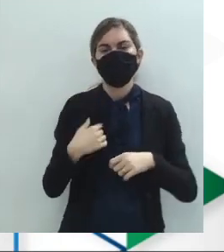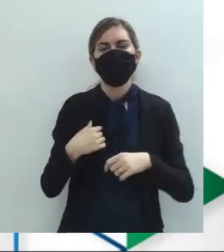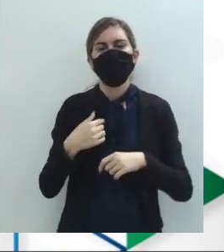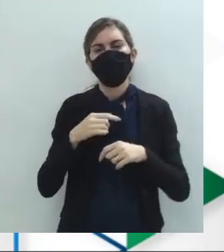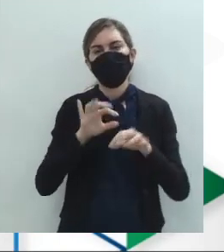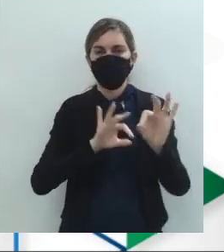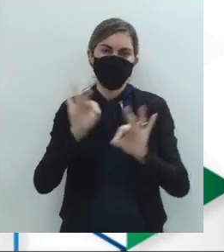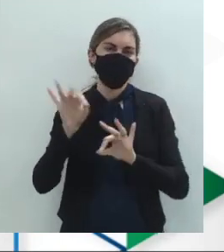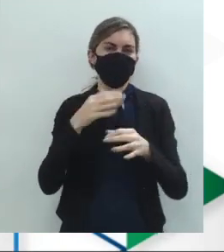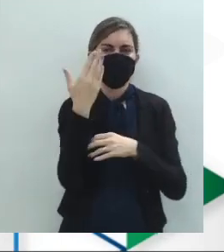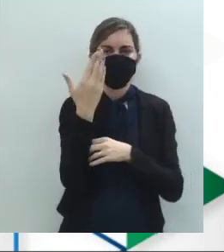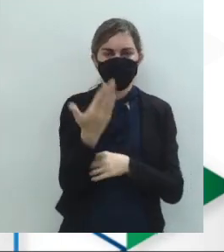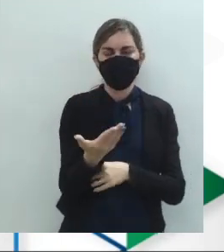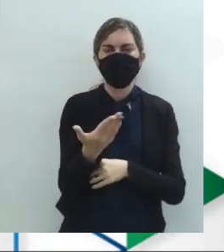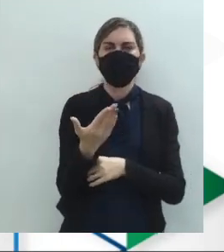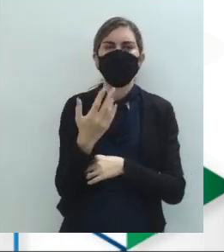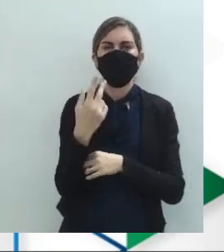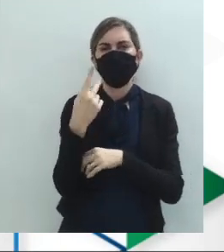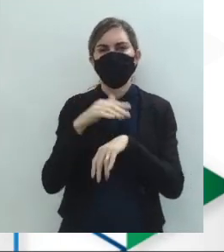idealizadores e um dos seus grandes